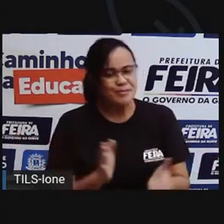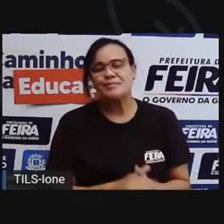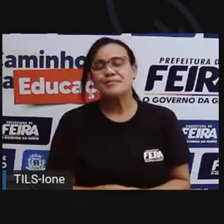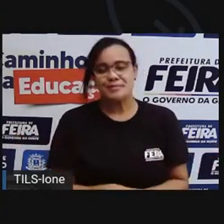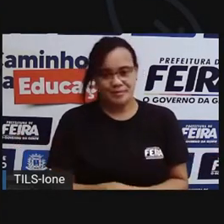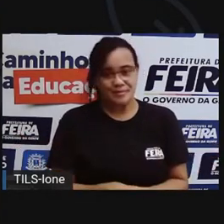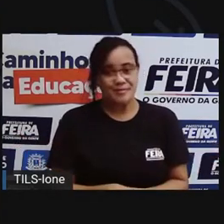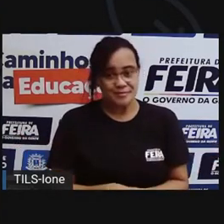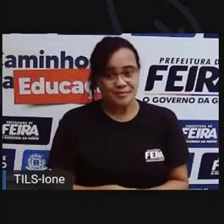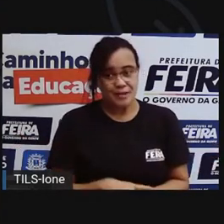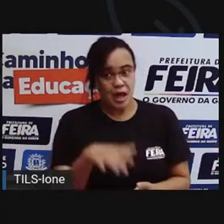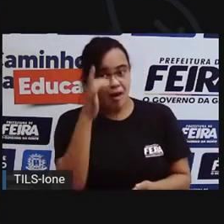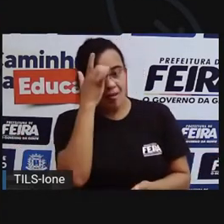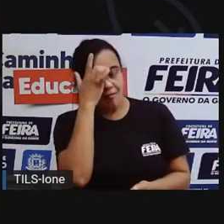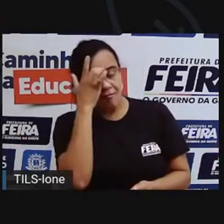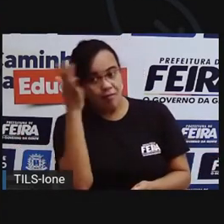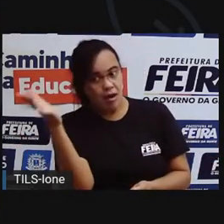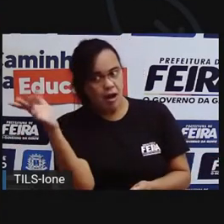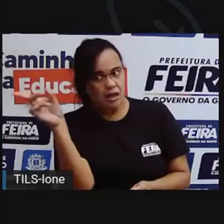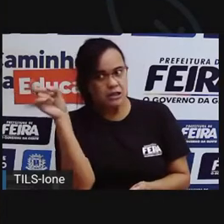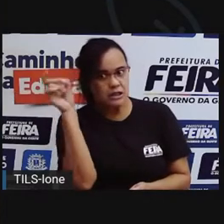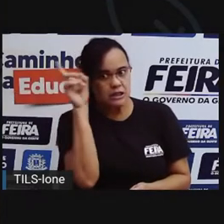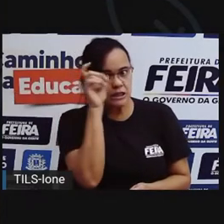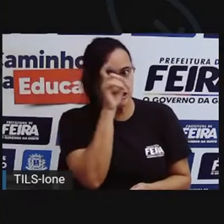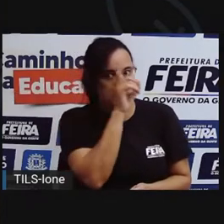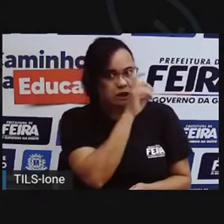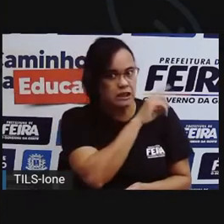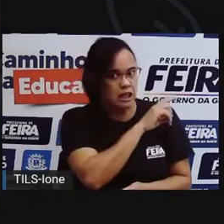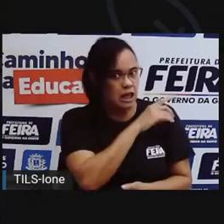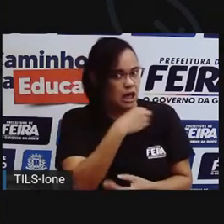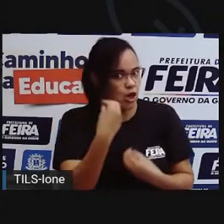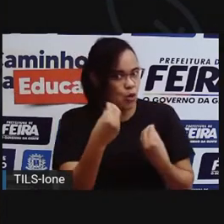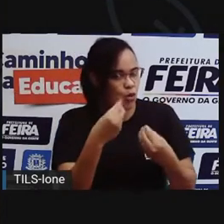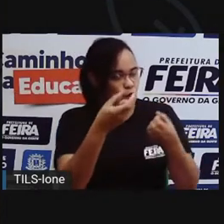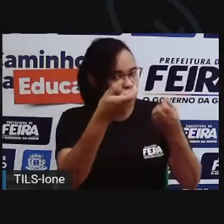Tá fácil ou tá difícil de fazer, hein, meninada? Me conta.